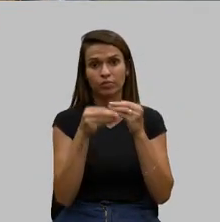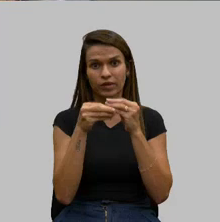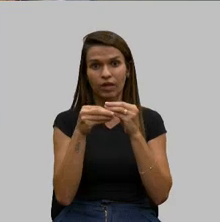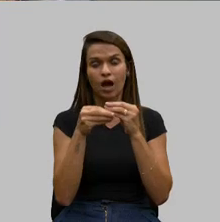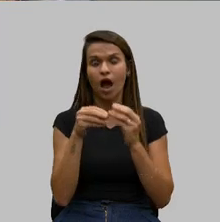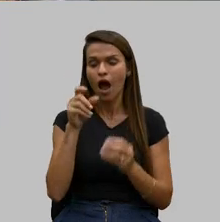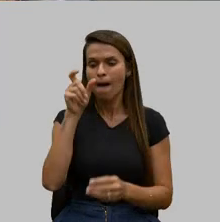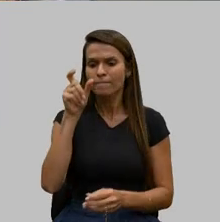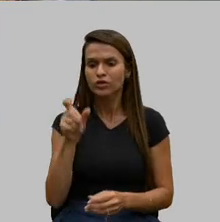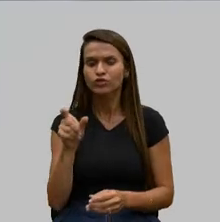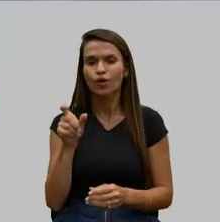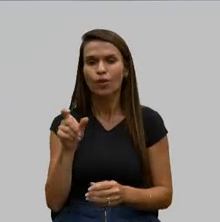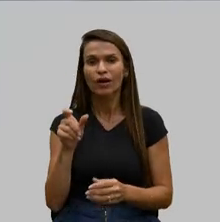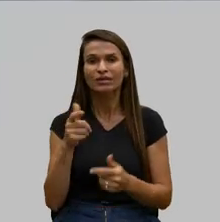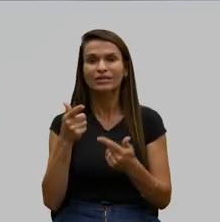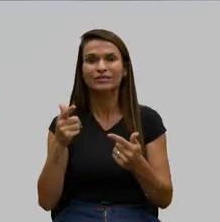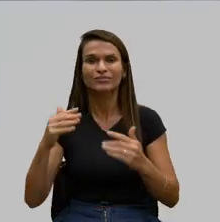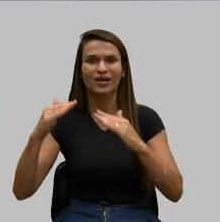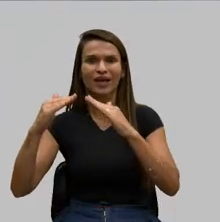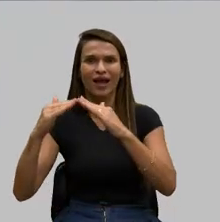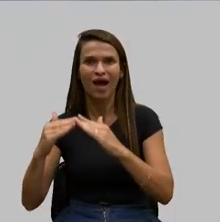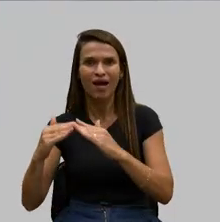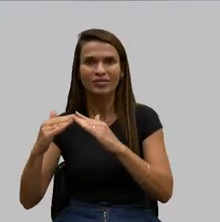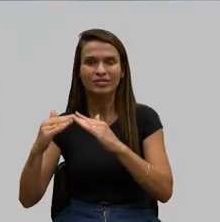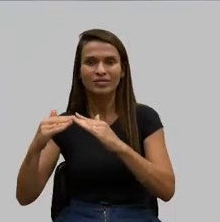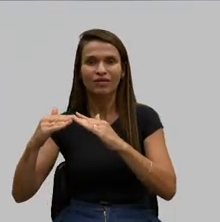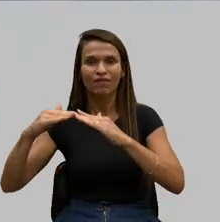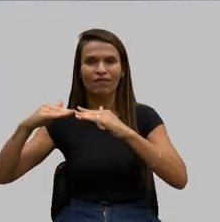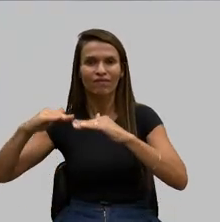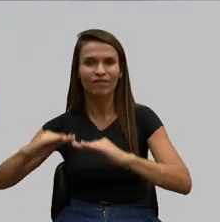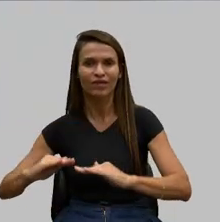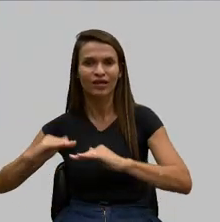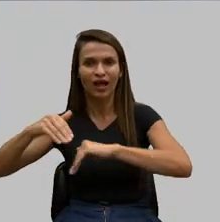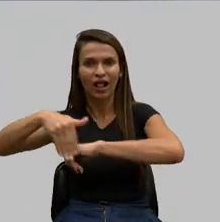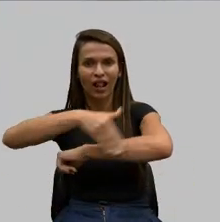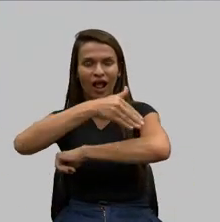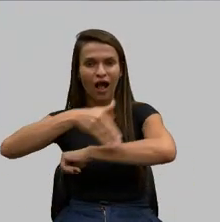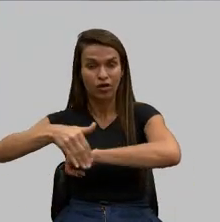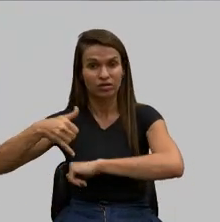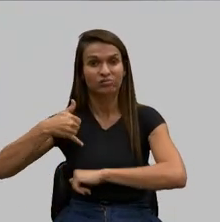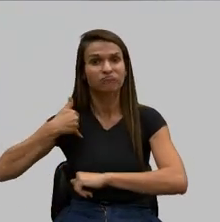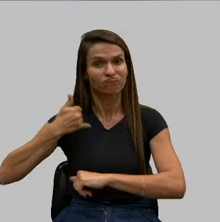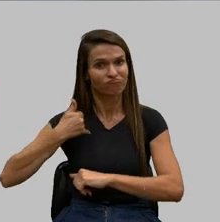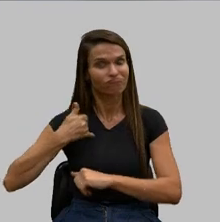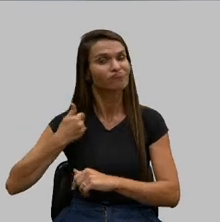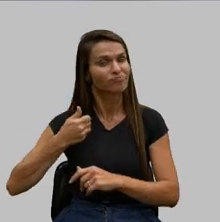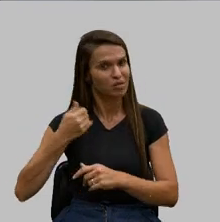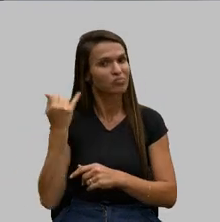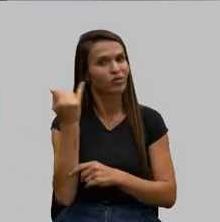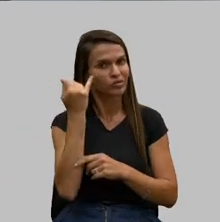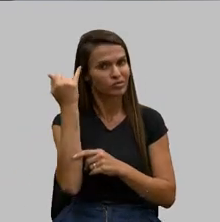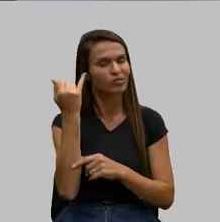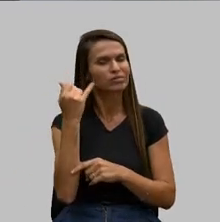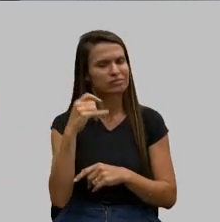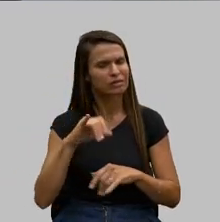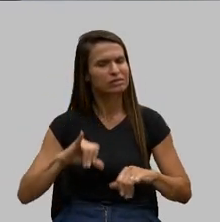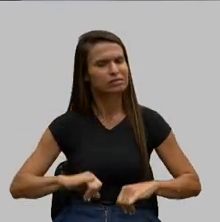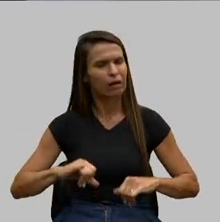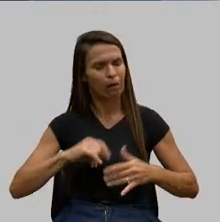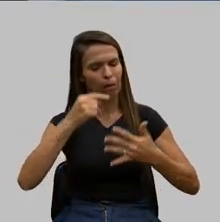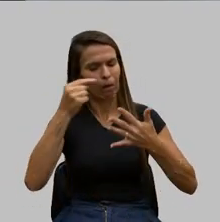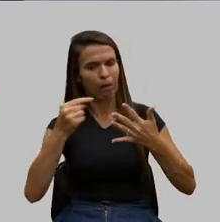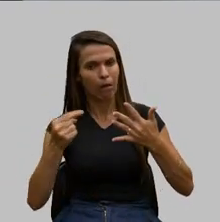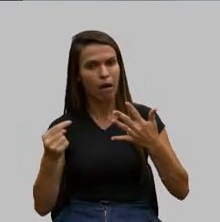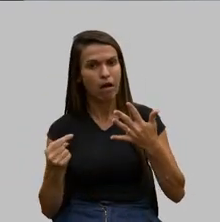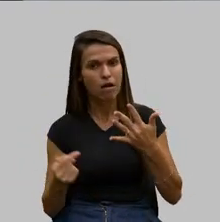situação de rua também essa idade seria pertinente porque também sofre de muitas questões que